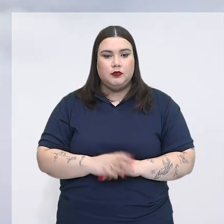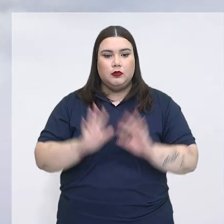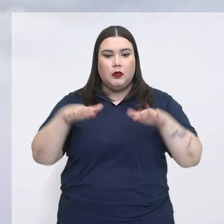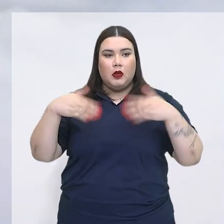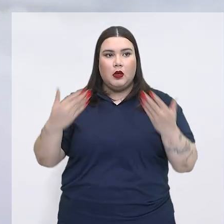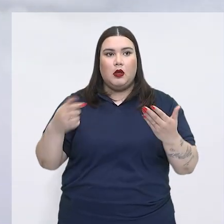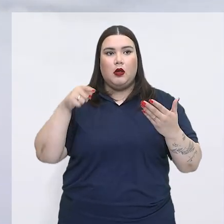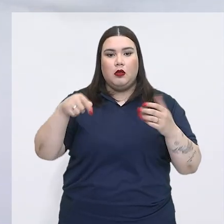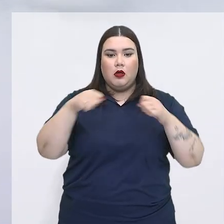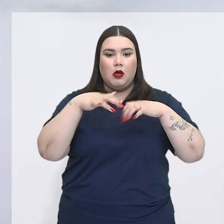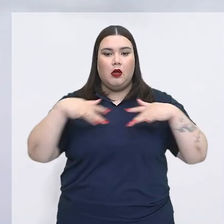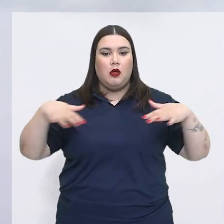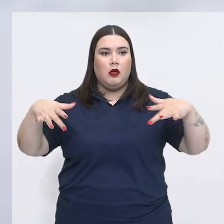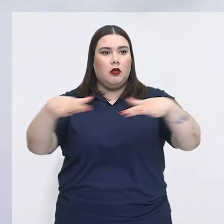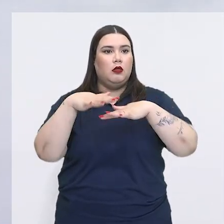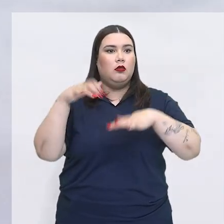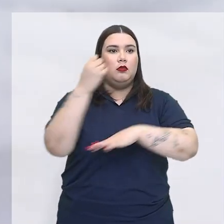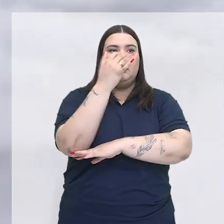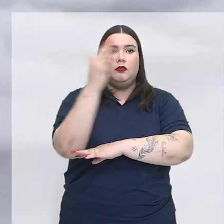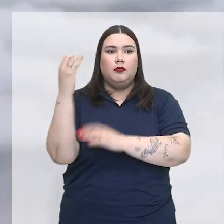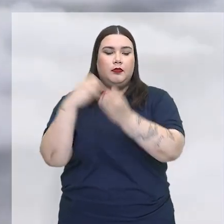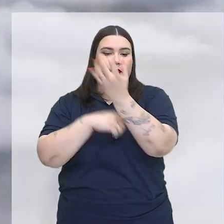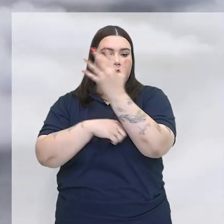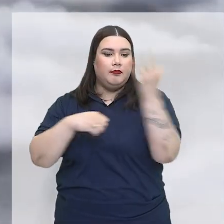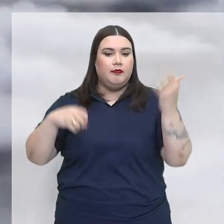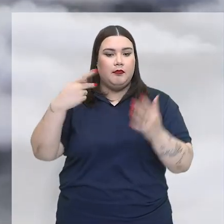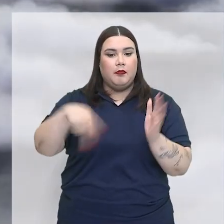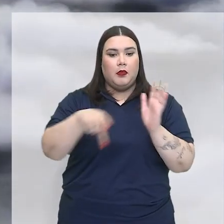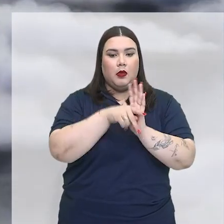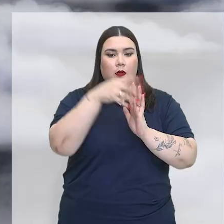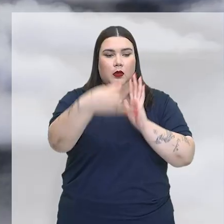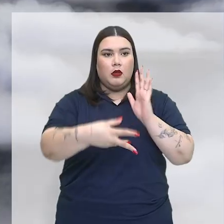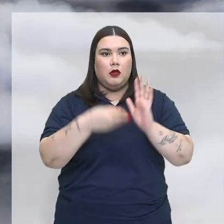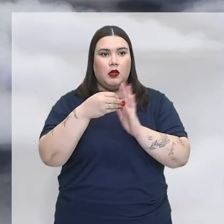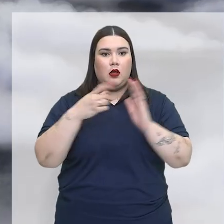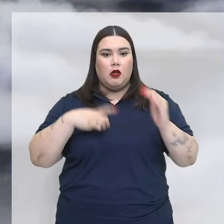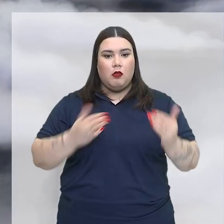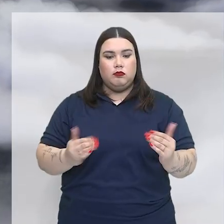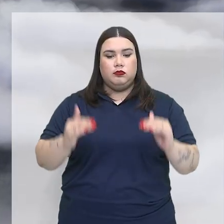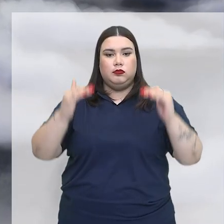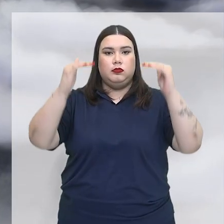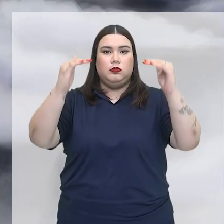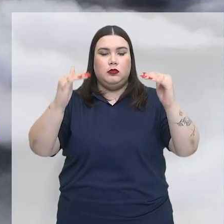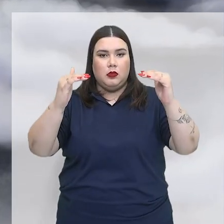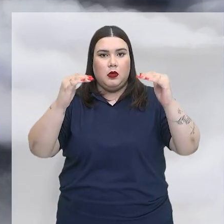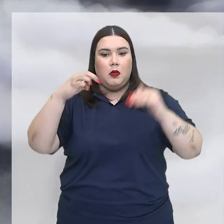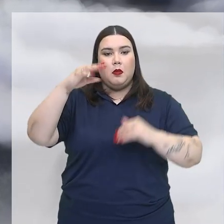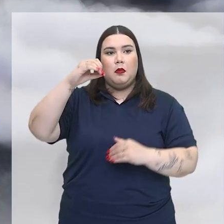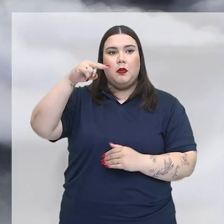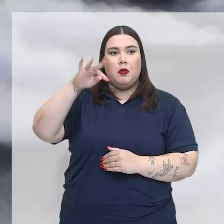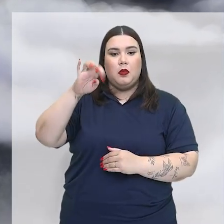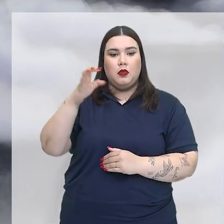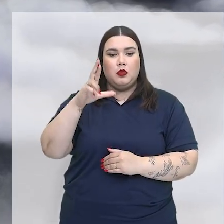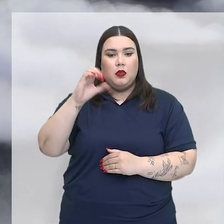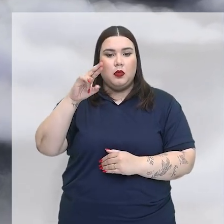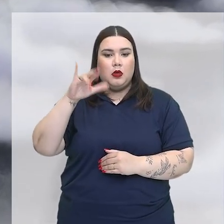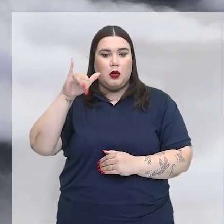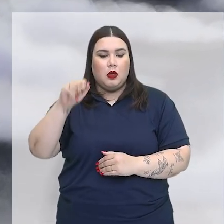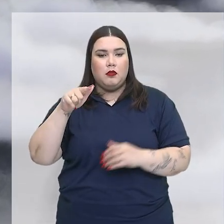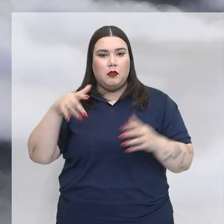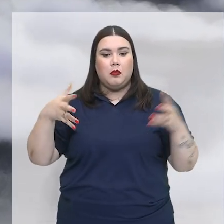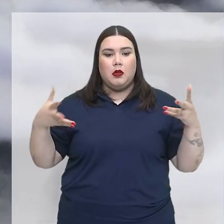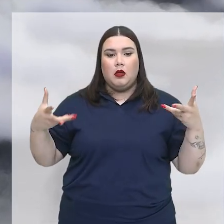Em meio às vastas terras do norte da Amazônia, ergue-se o Monte Roraima, um lugar de